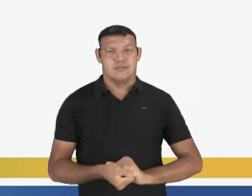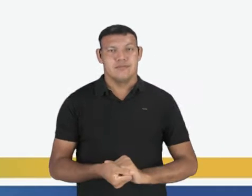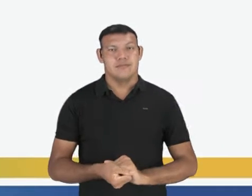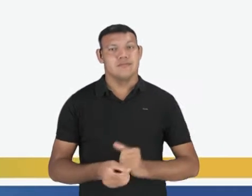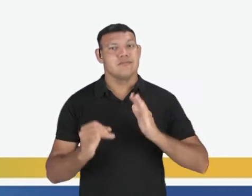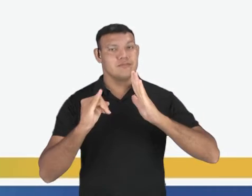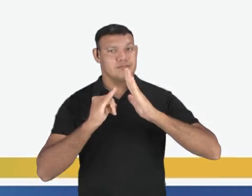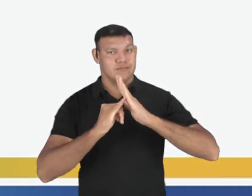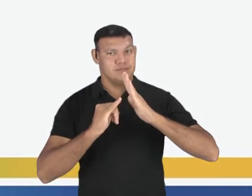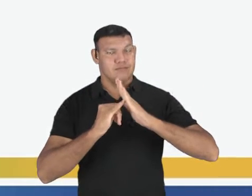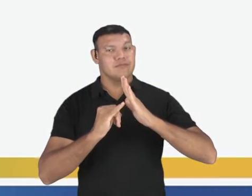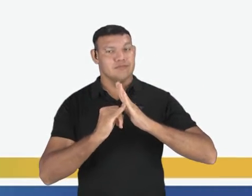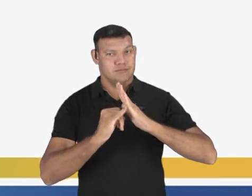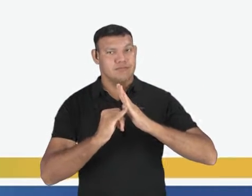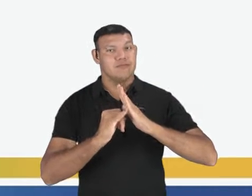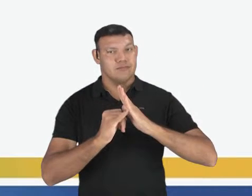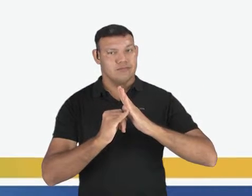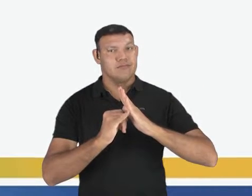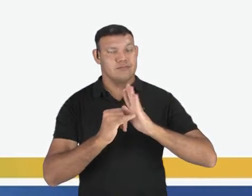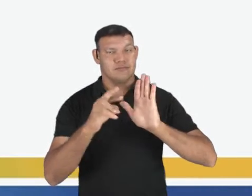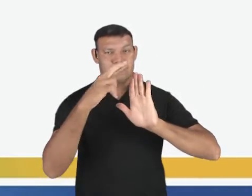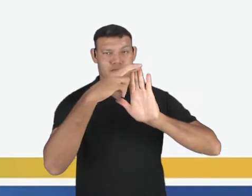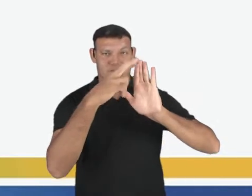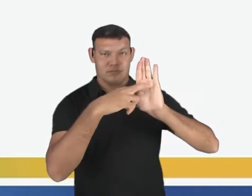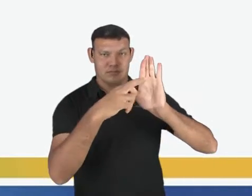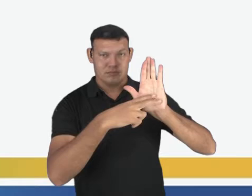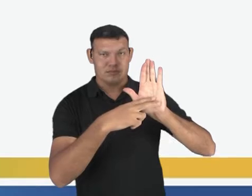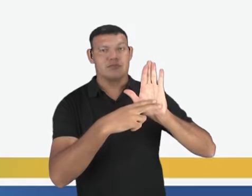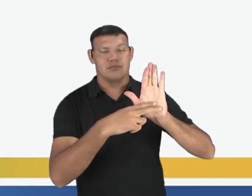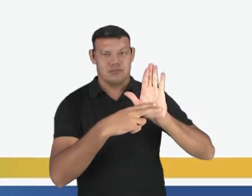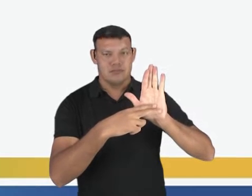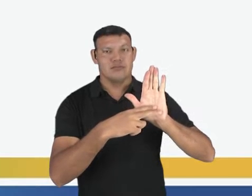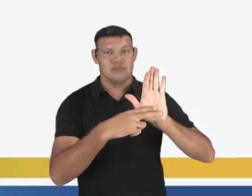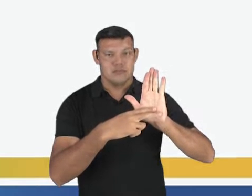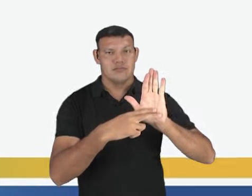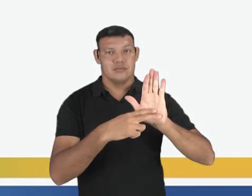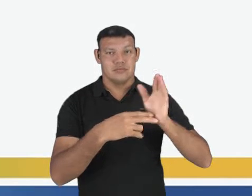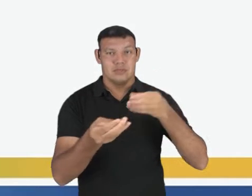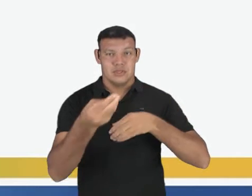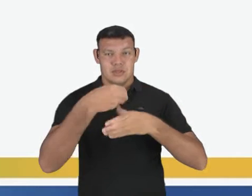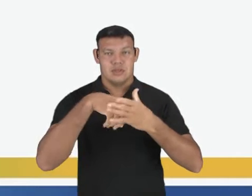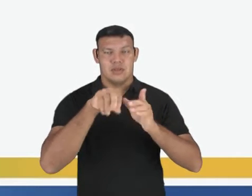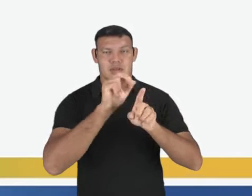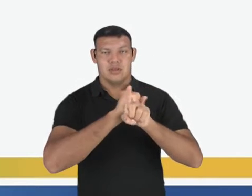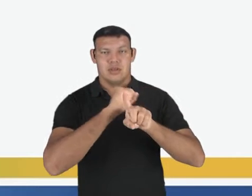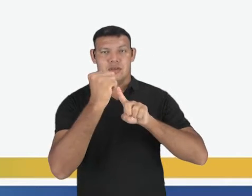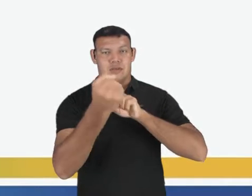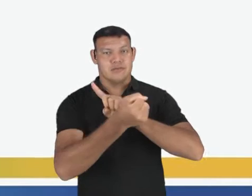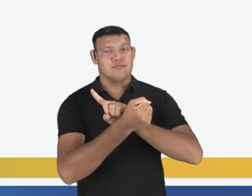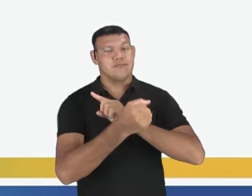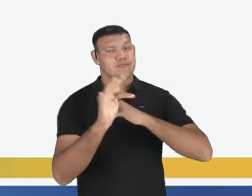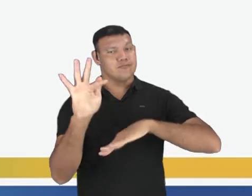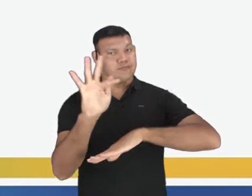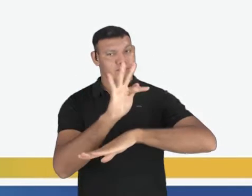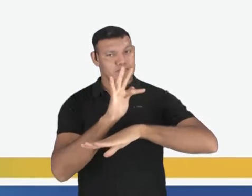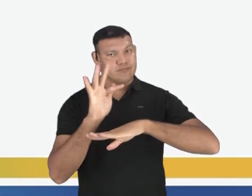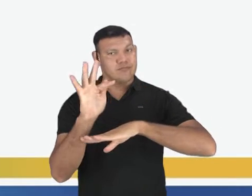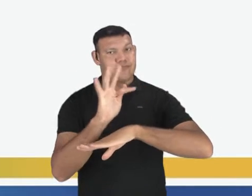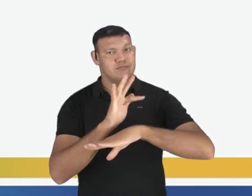as instituições são as regras do jogo em uma sociedade, ou, mais formalmente,